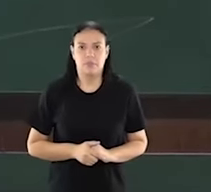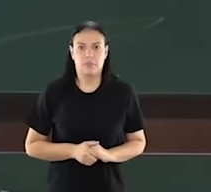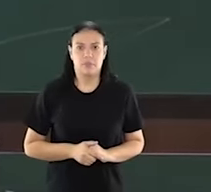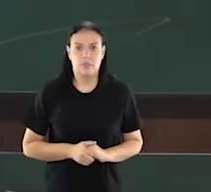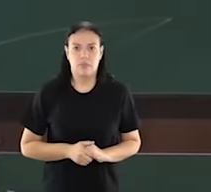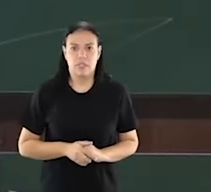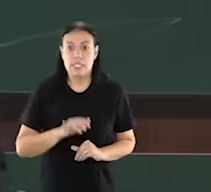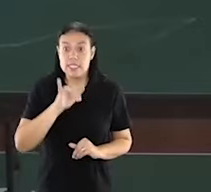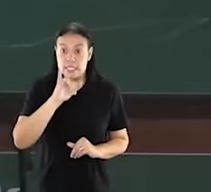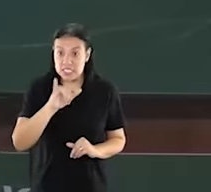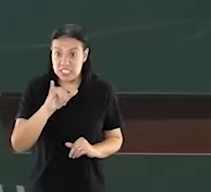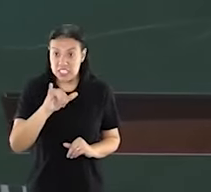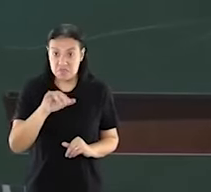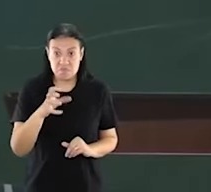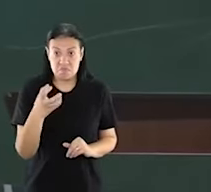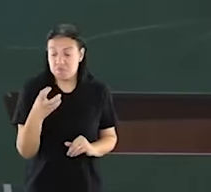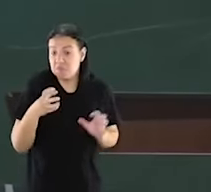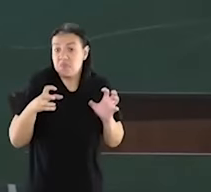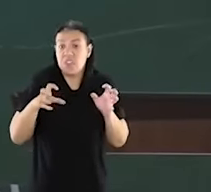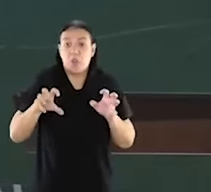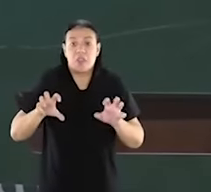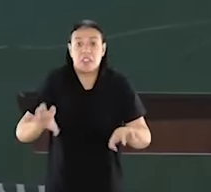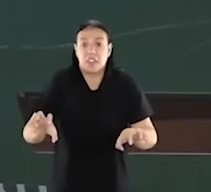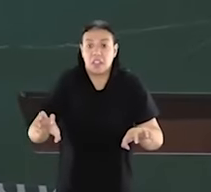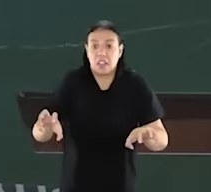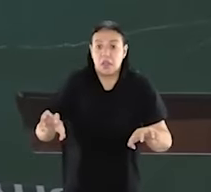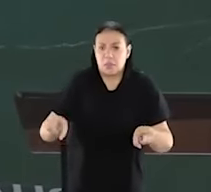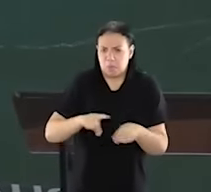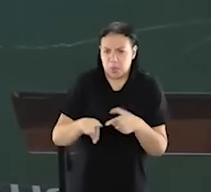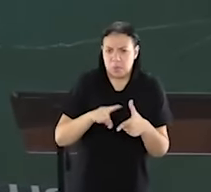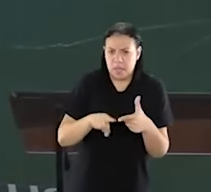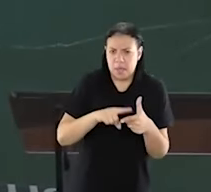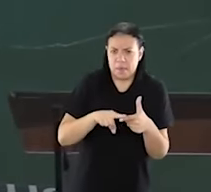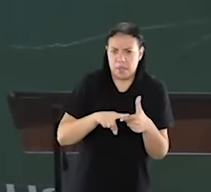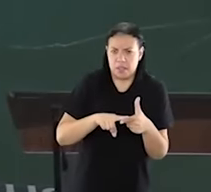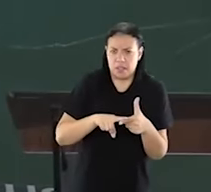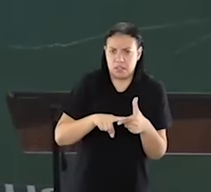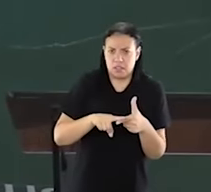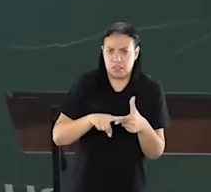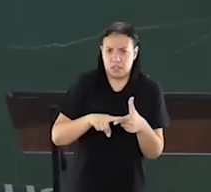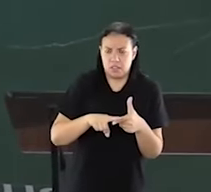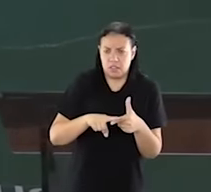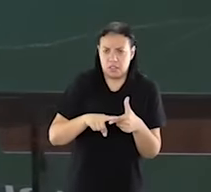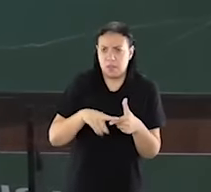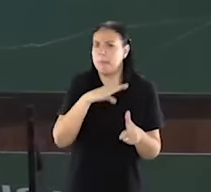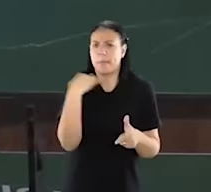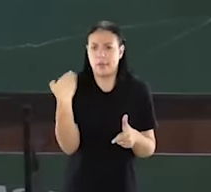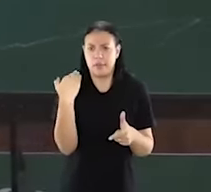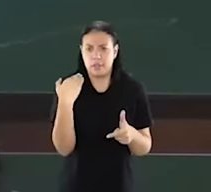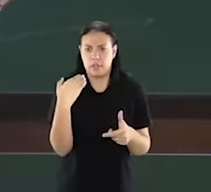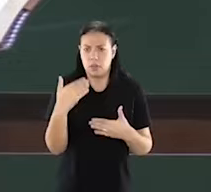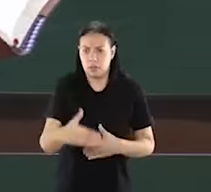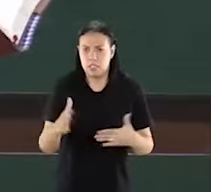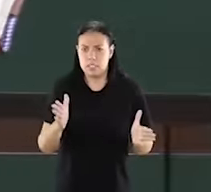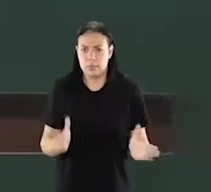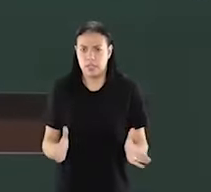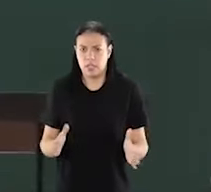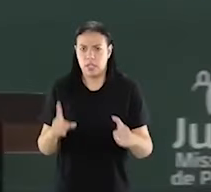Ninguém critica ninguém lá. É uma paz, é uma tranquilidade.